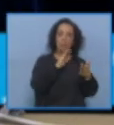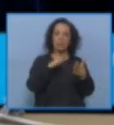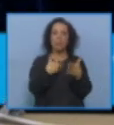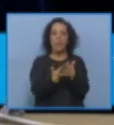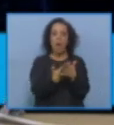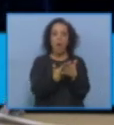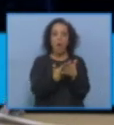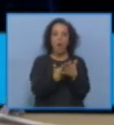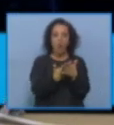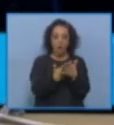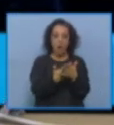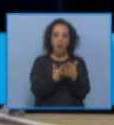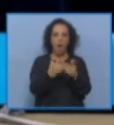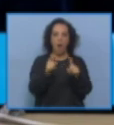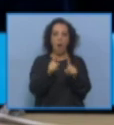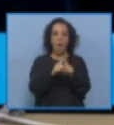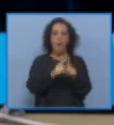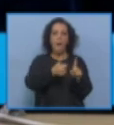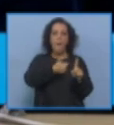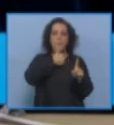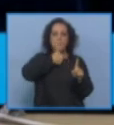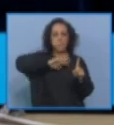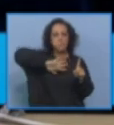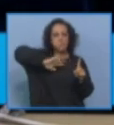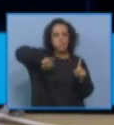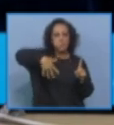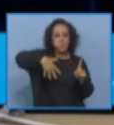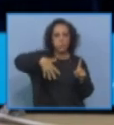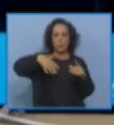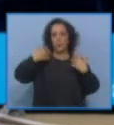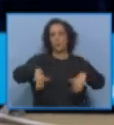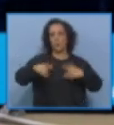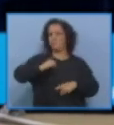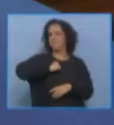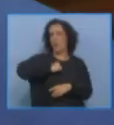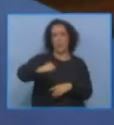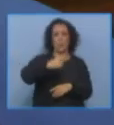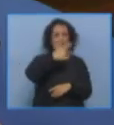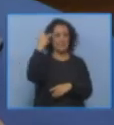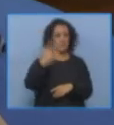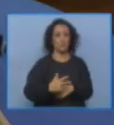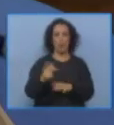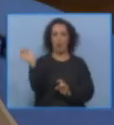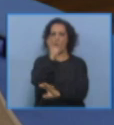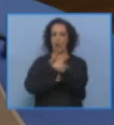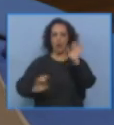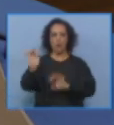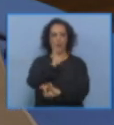pontuando tudo isto, uma corrente anarquista que é absolutamente contra a Europa e contra aquilo que são os